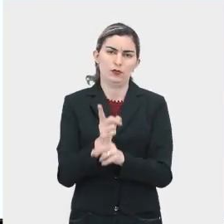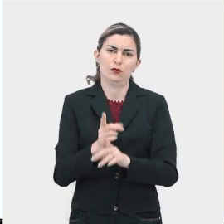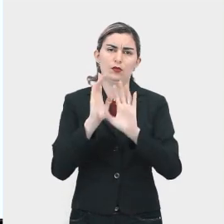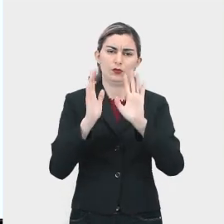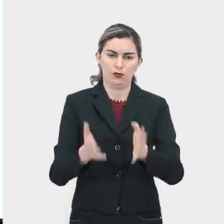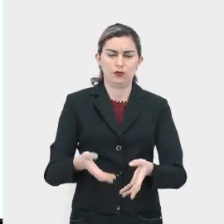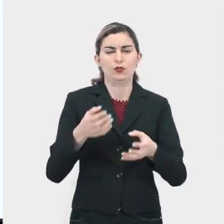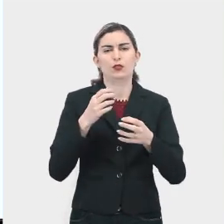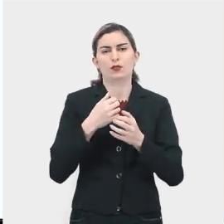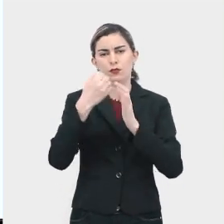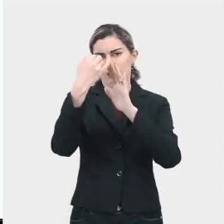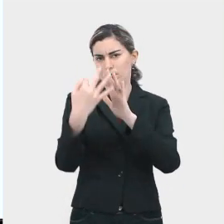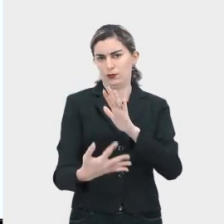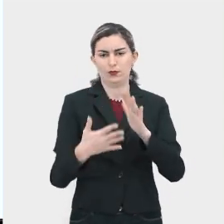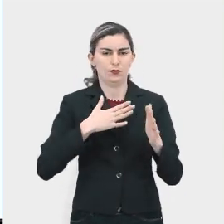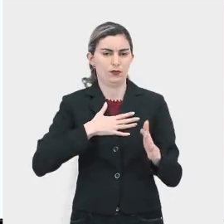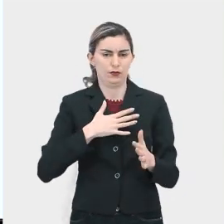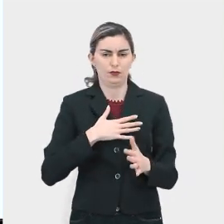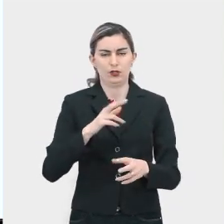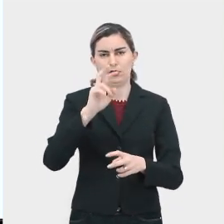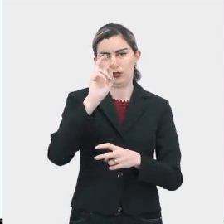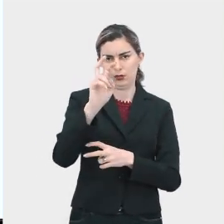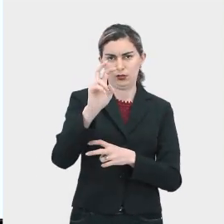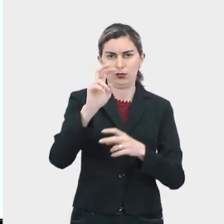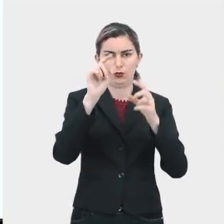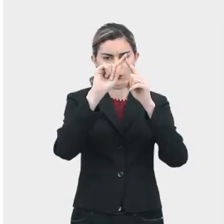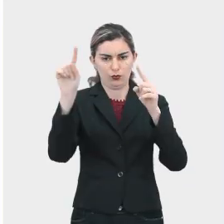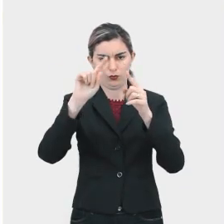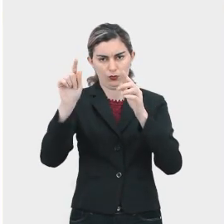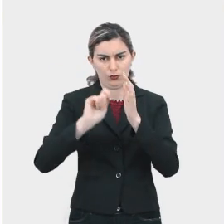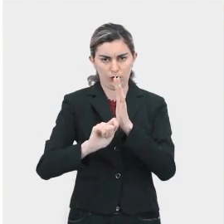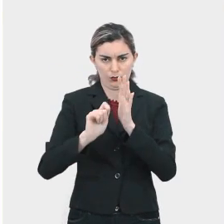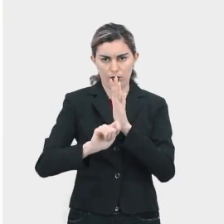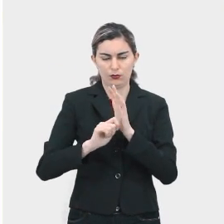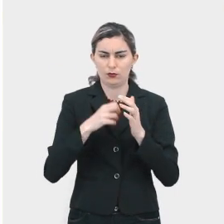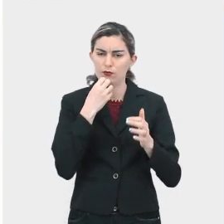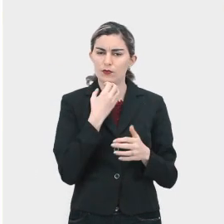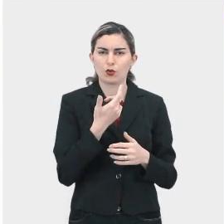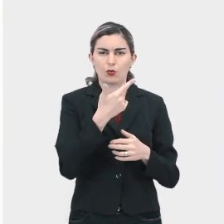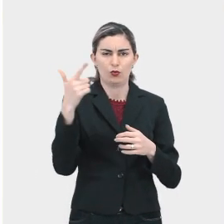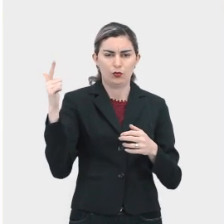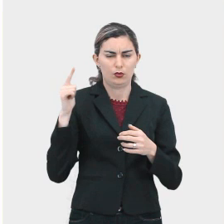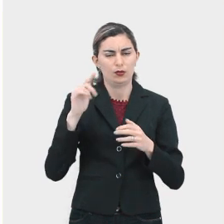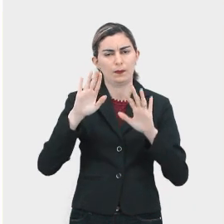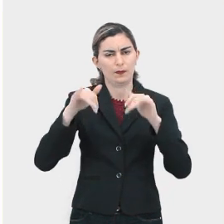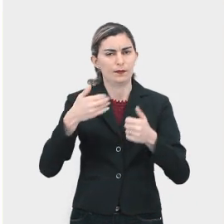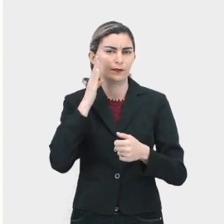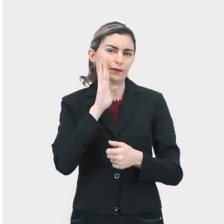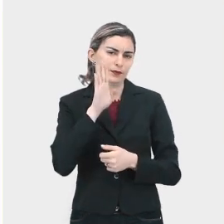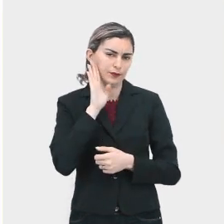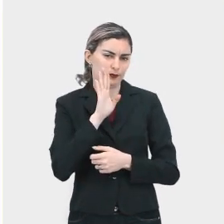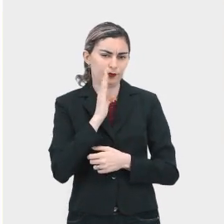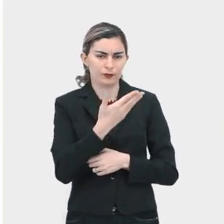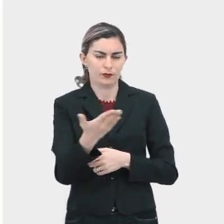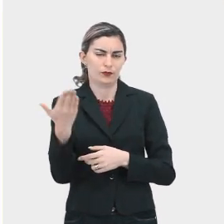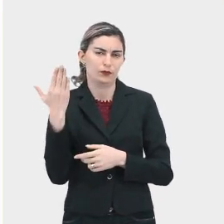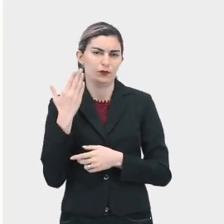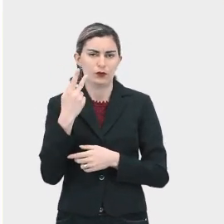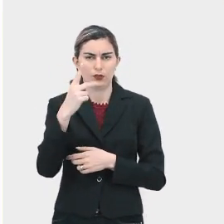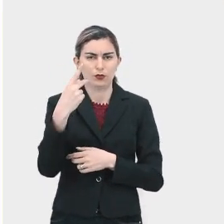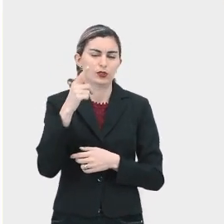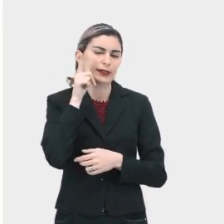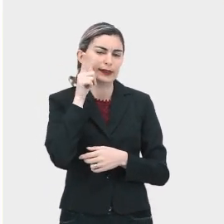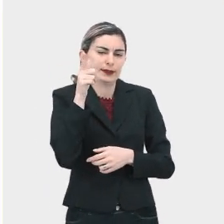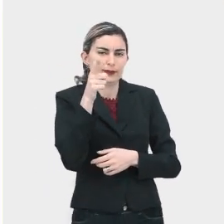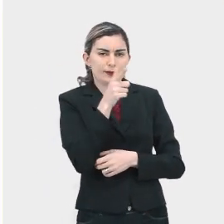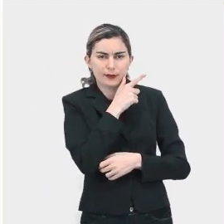e descreve ela para mim em 5 linhas, tá bom? A outra é bem mais legal. Pega lá o teu